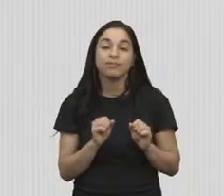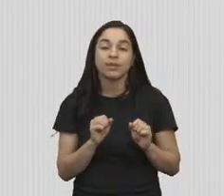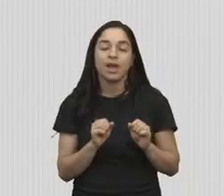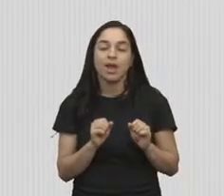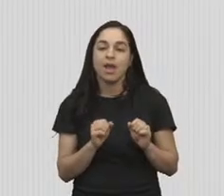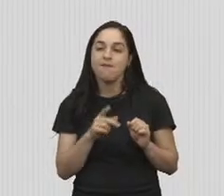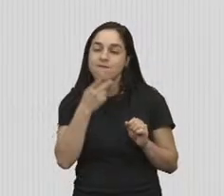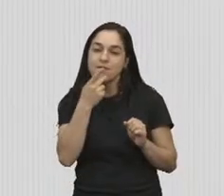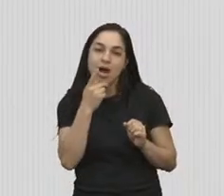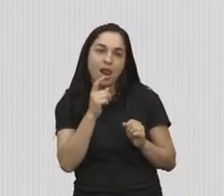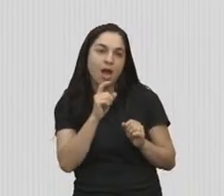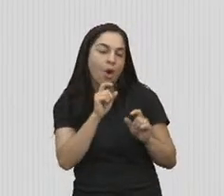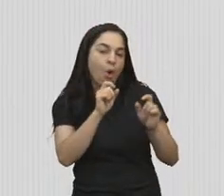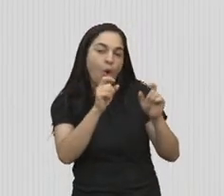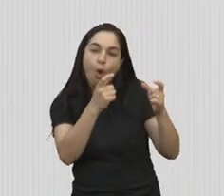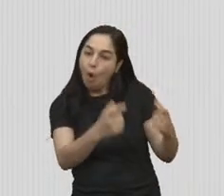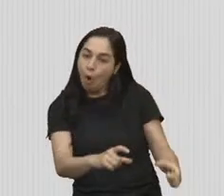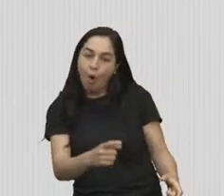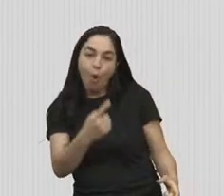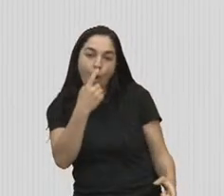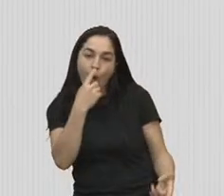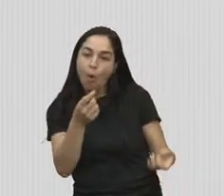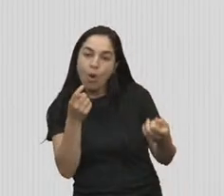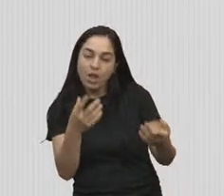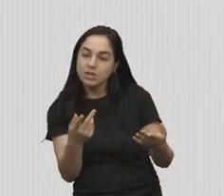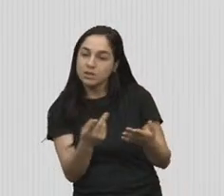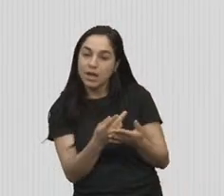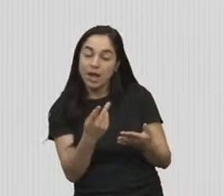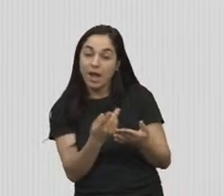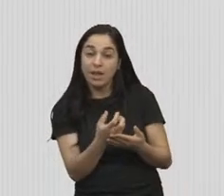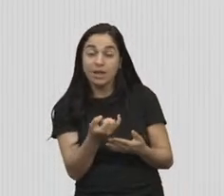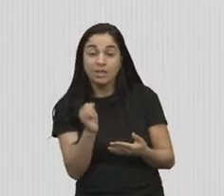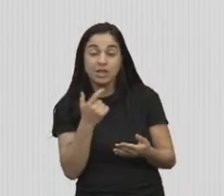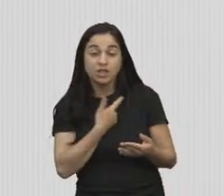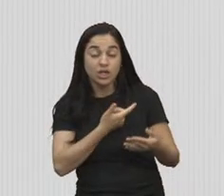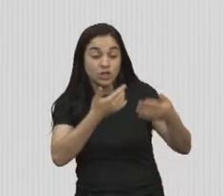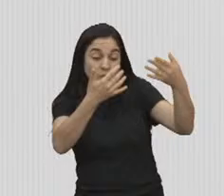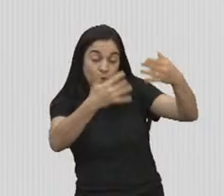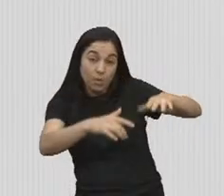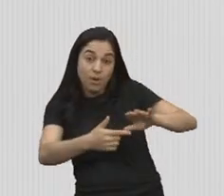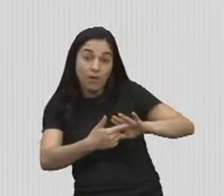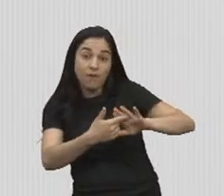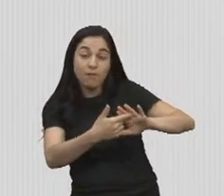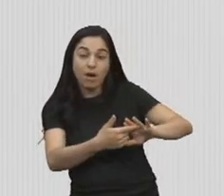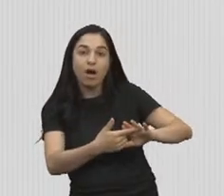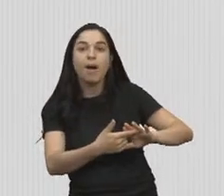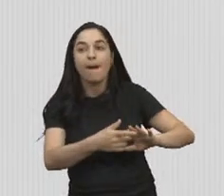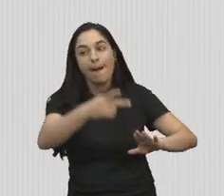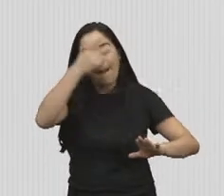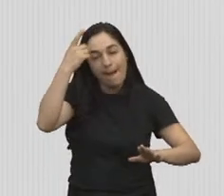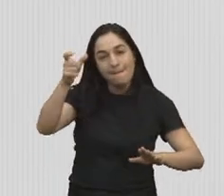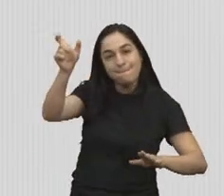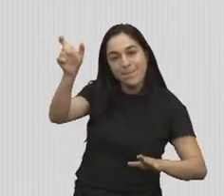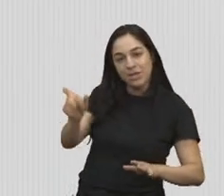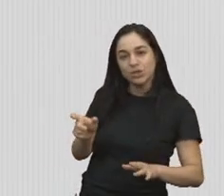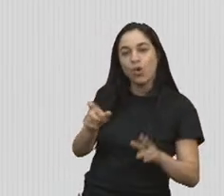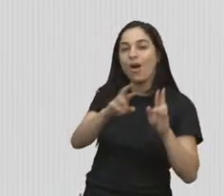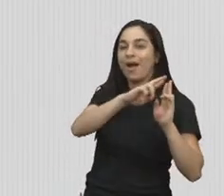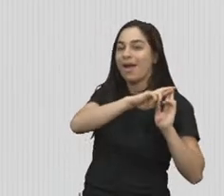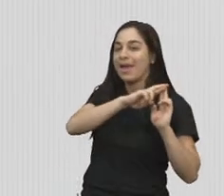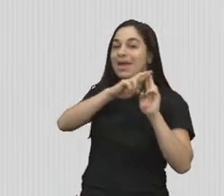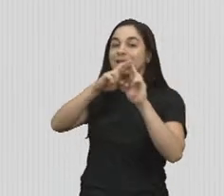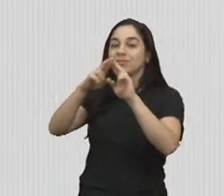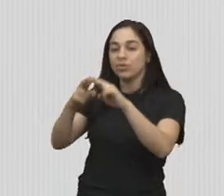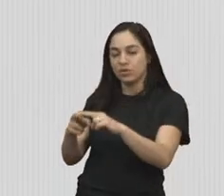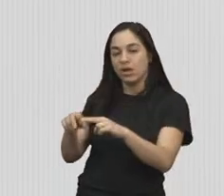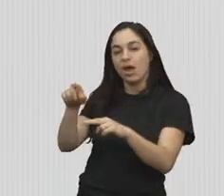endereço, né, onde foi o descarte irregular, e se a gente comprovar a pessoa que fez esse descarte, a gente